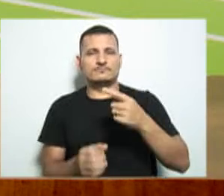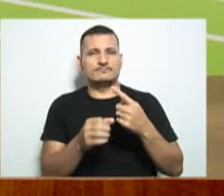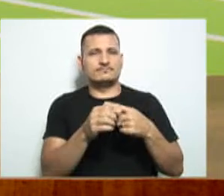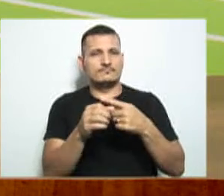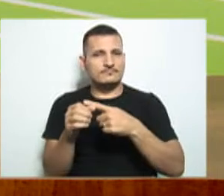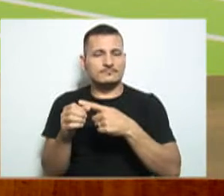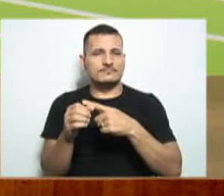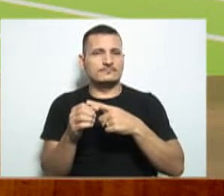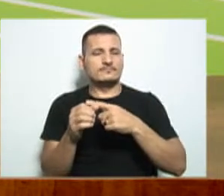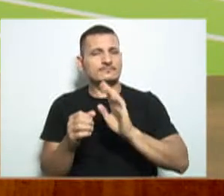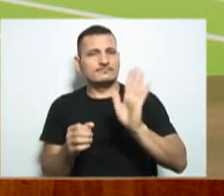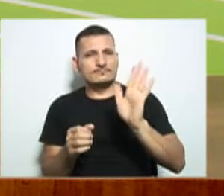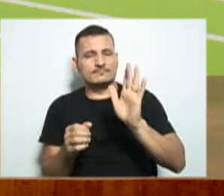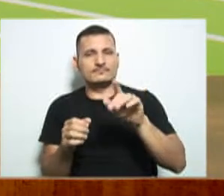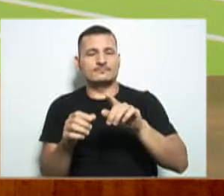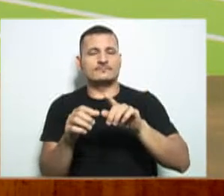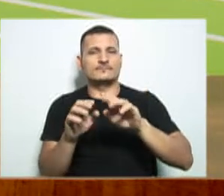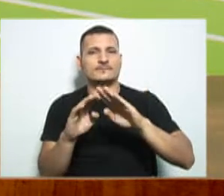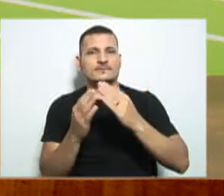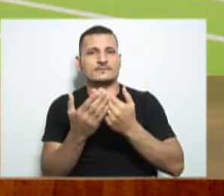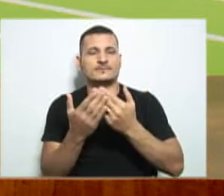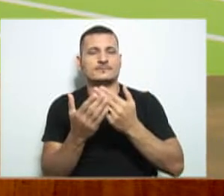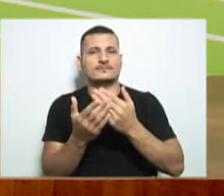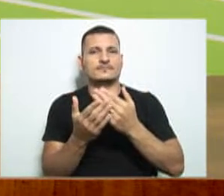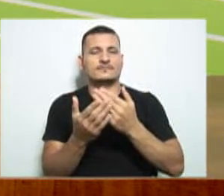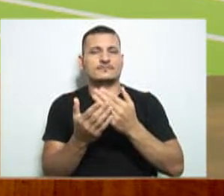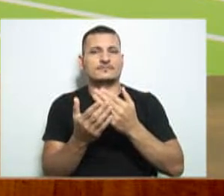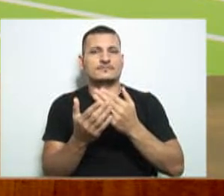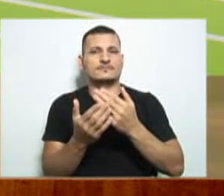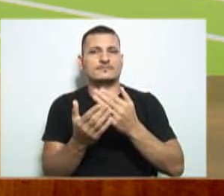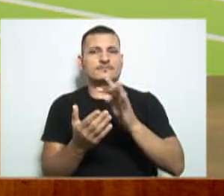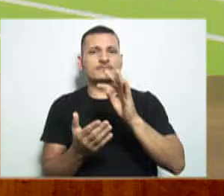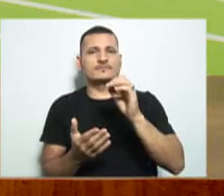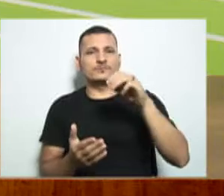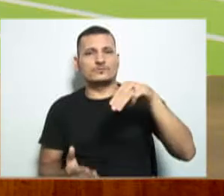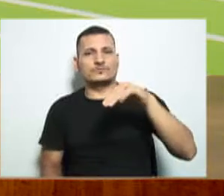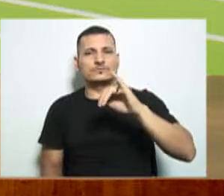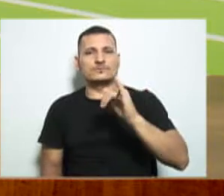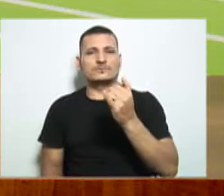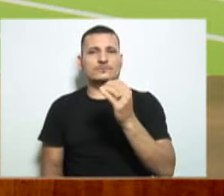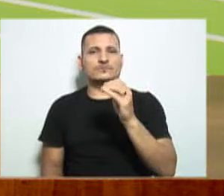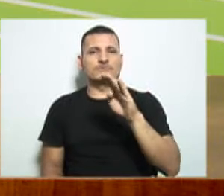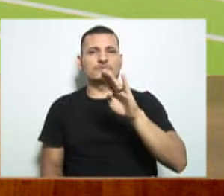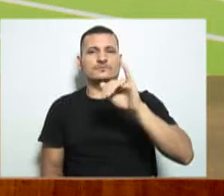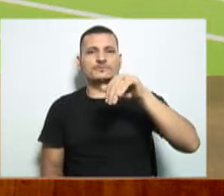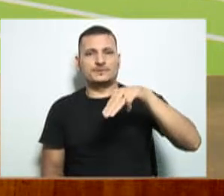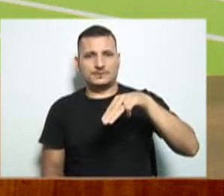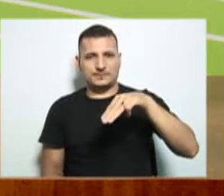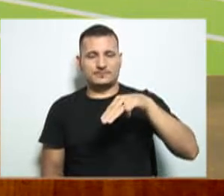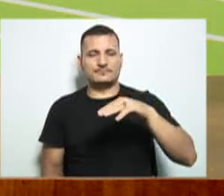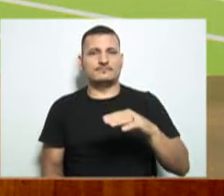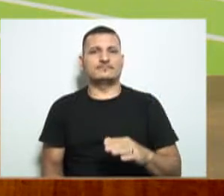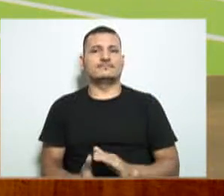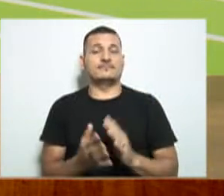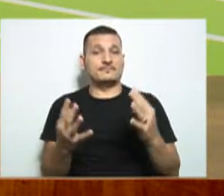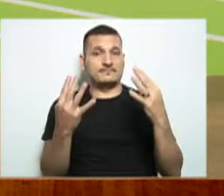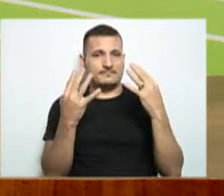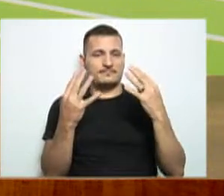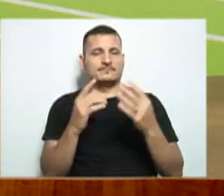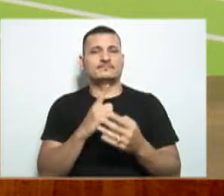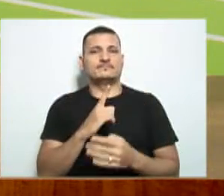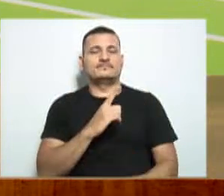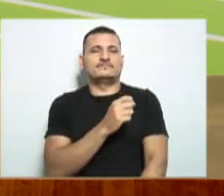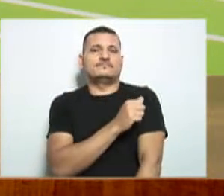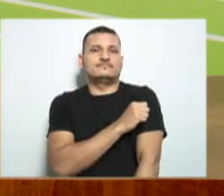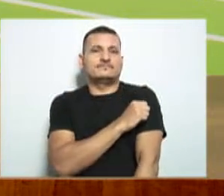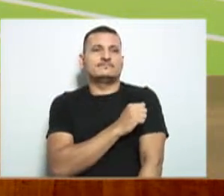Um alô para as alunas da extensão Tom Jobim, que elas estão atentas aqui na aula. E